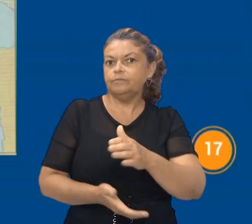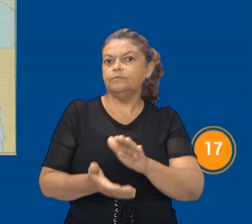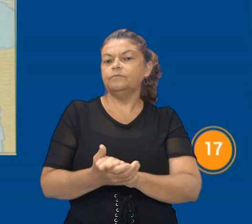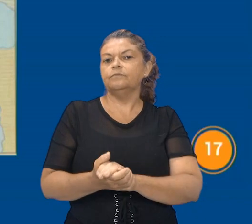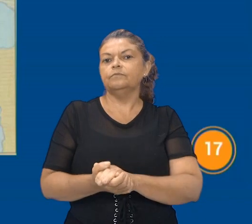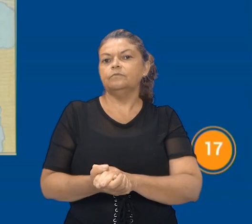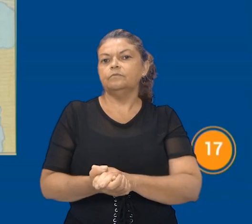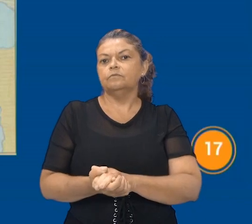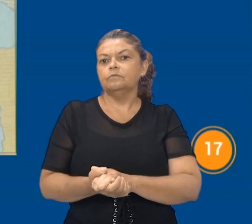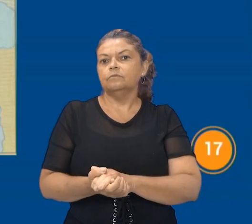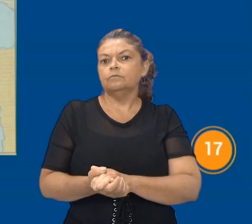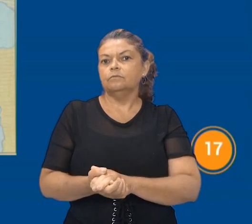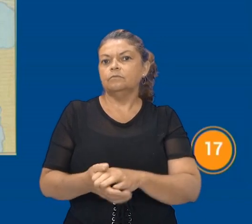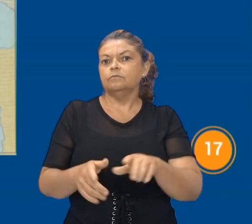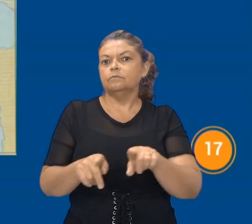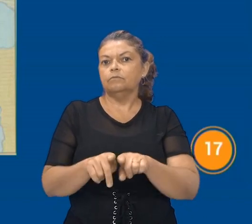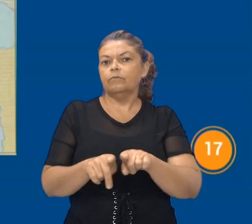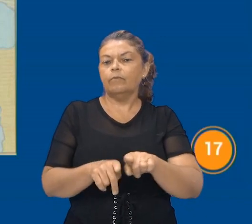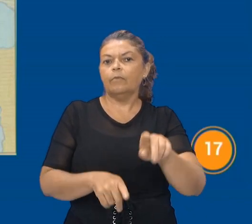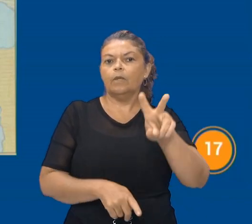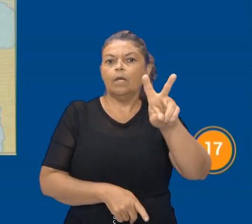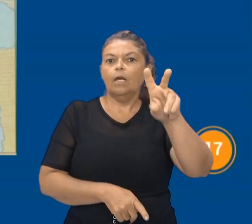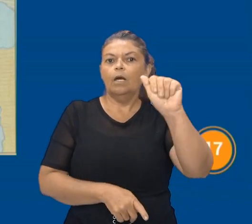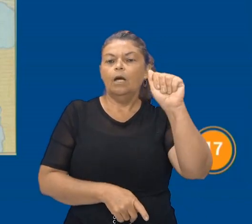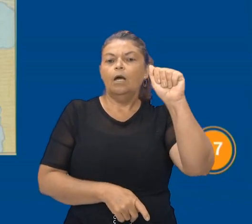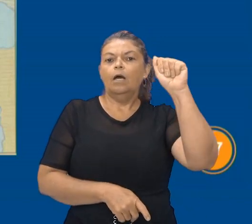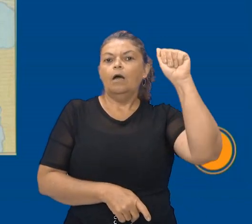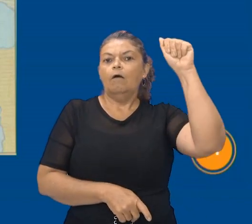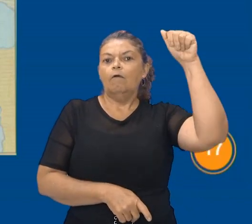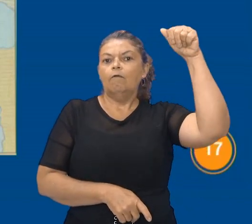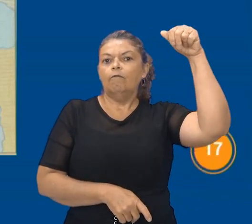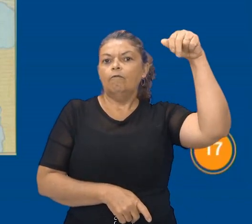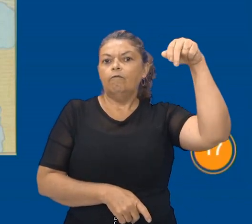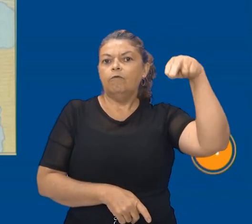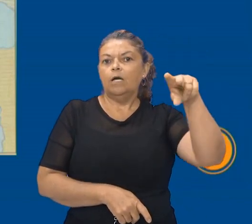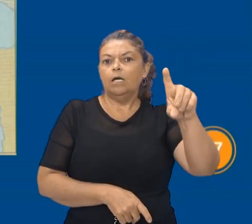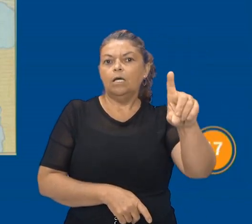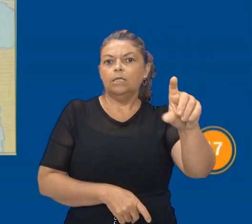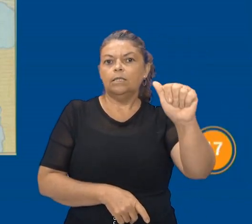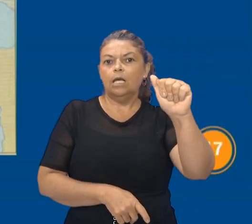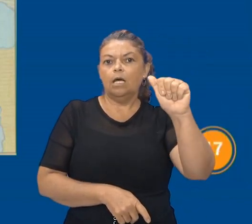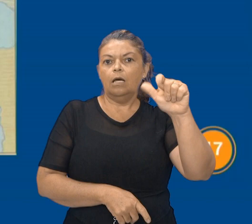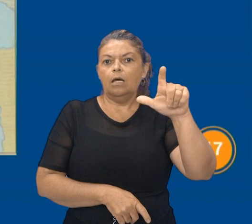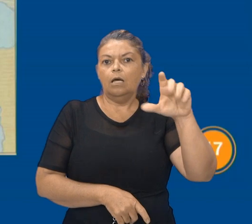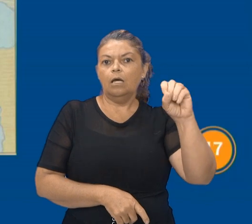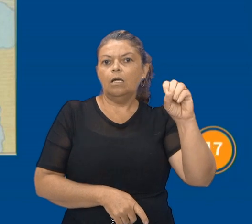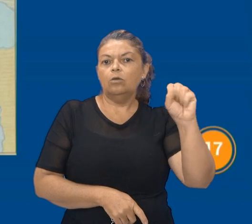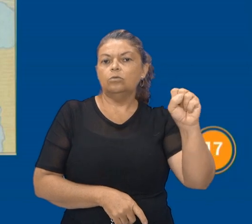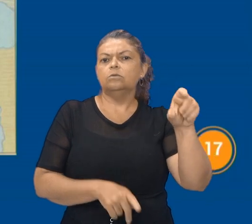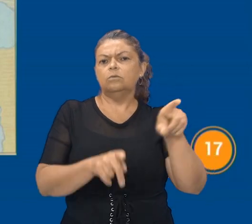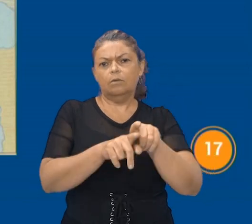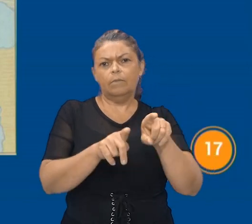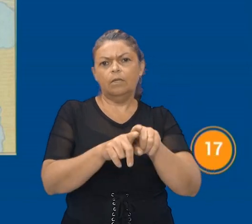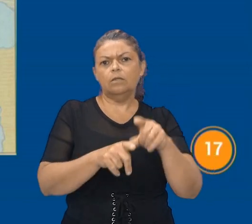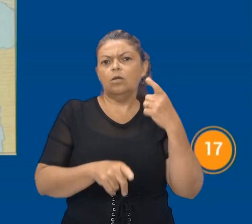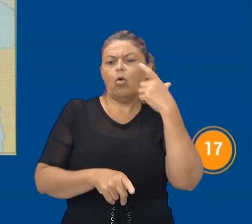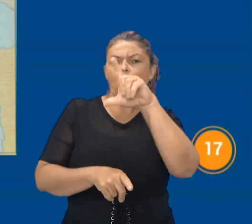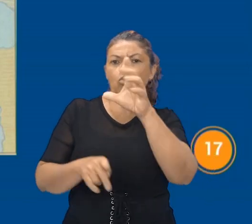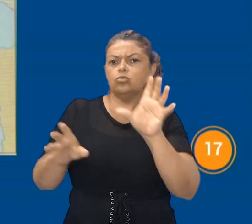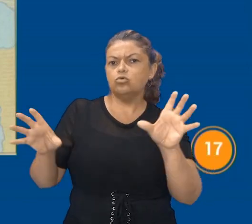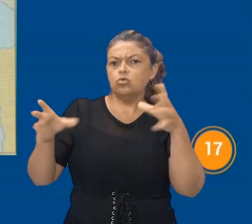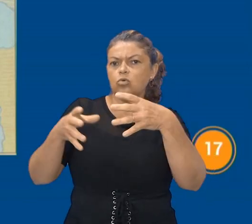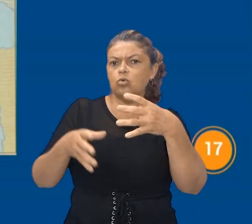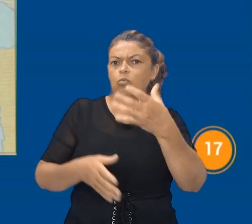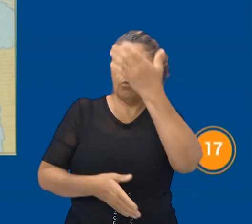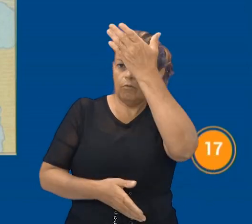visigodos, os vândalos aqui no norte da África, os ostrogodos, aqui outros grupos. E como